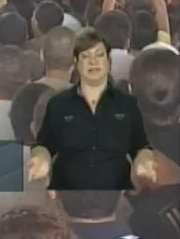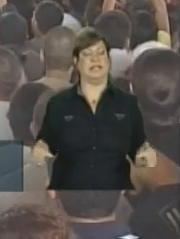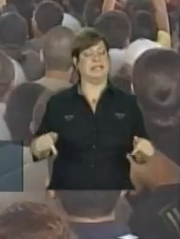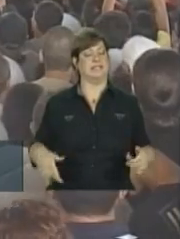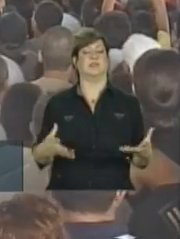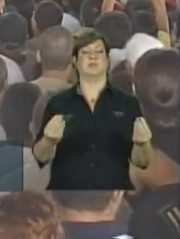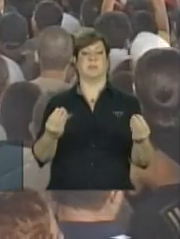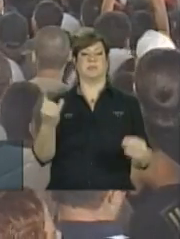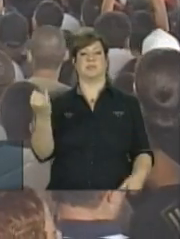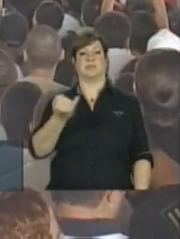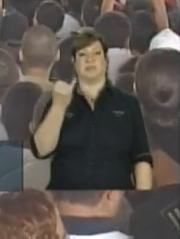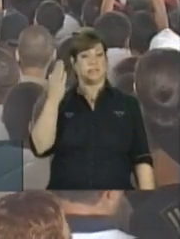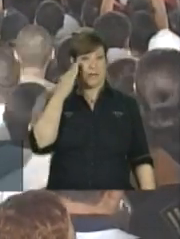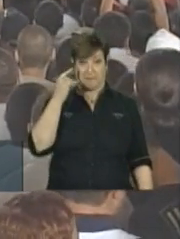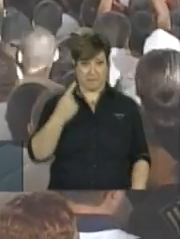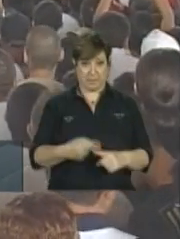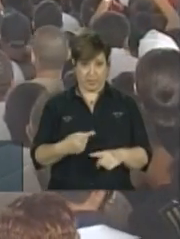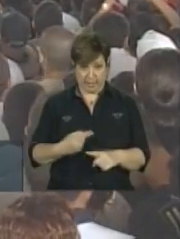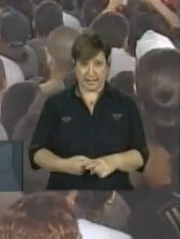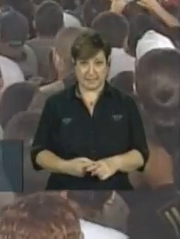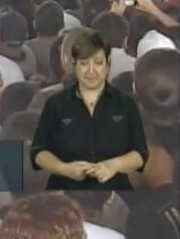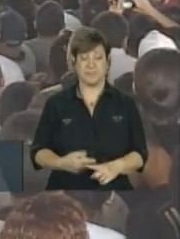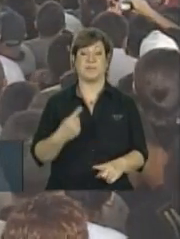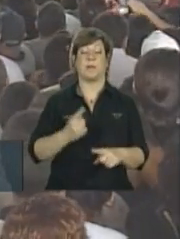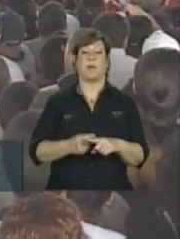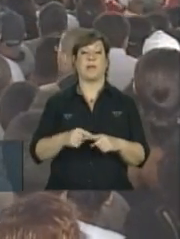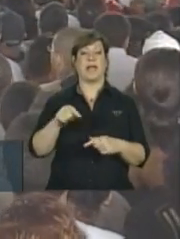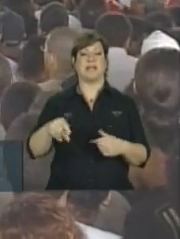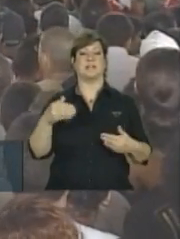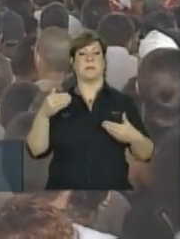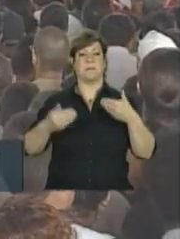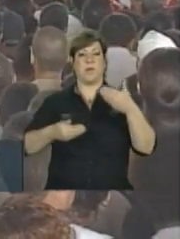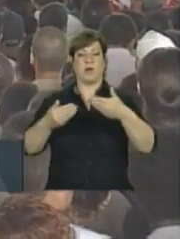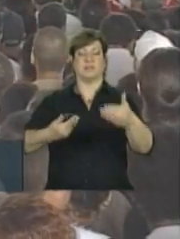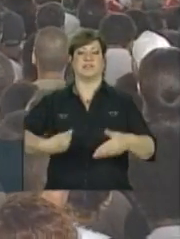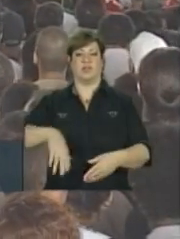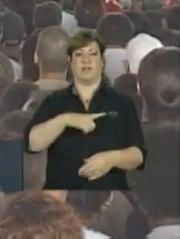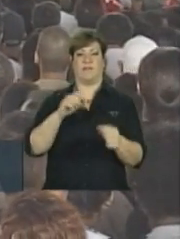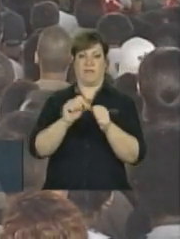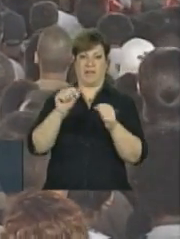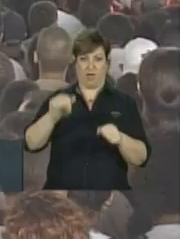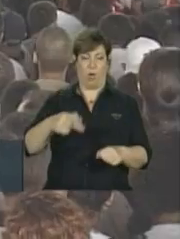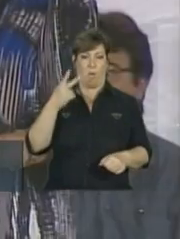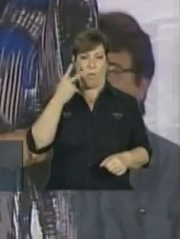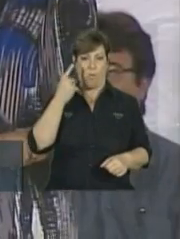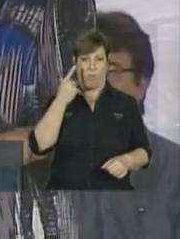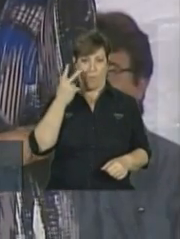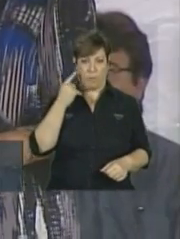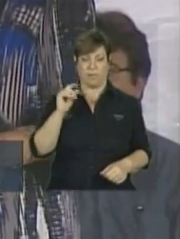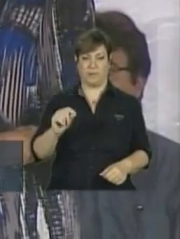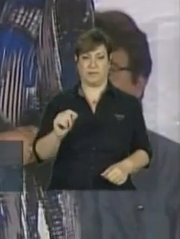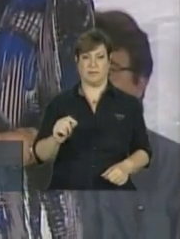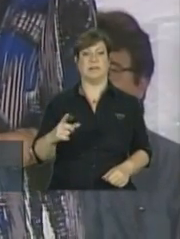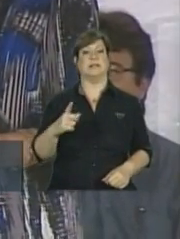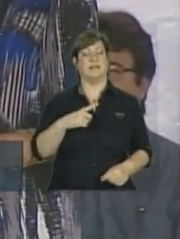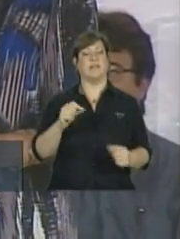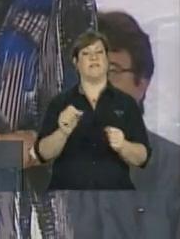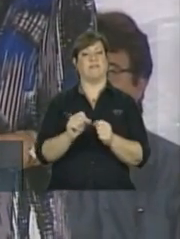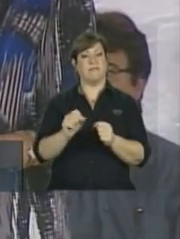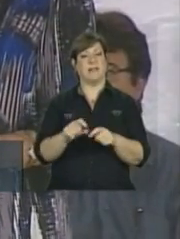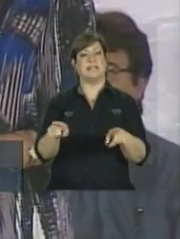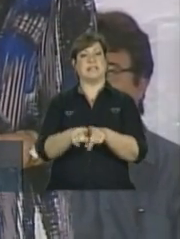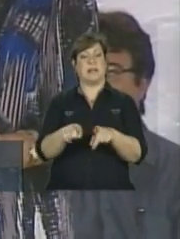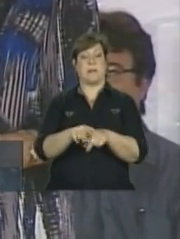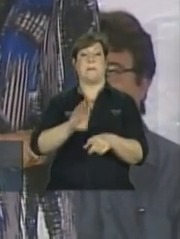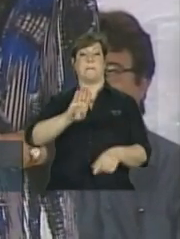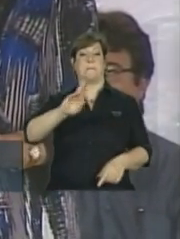é muito importante, sabe por quê? Porque esse processo que nós estamos fazendo aqui no Ceará está sendo feito também